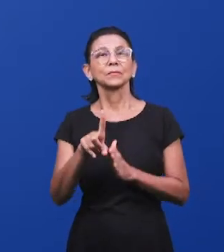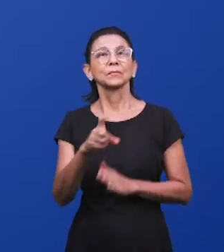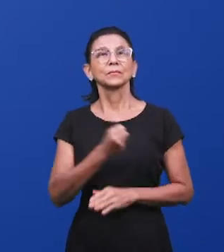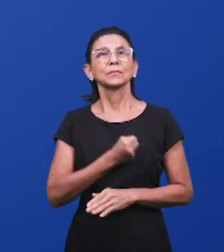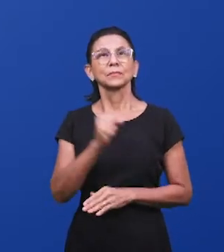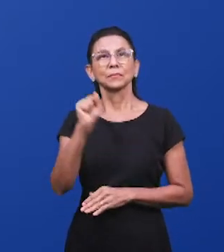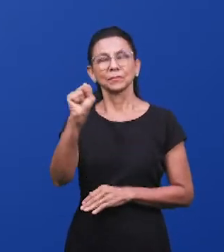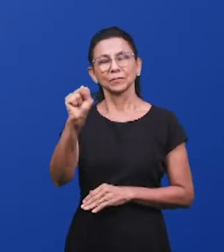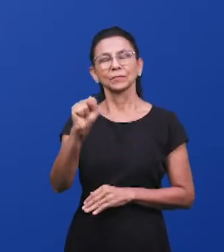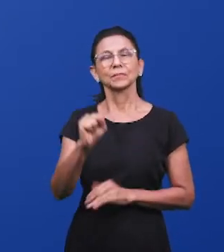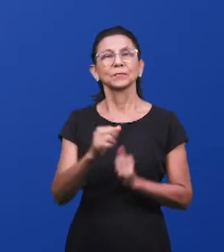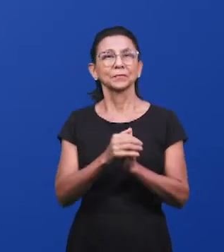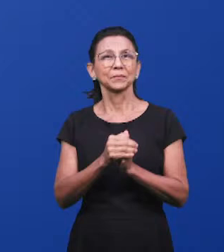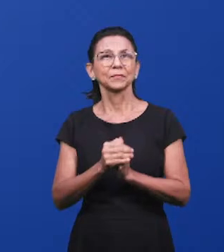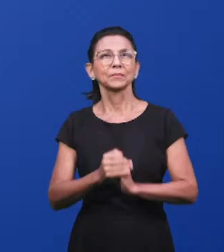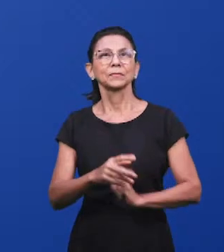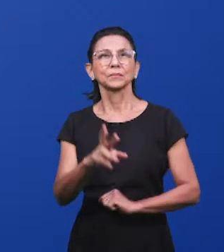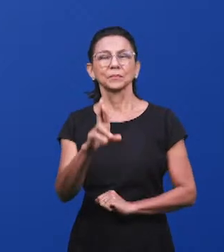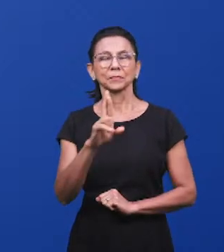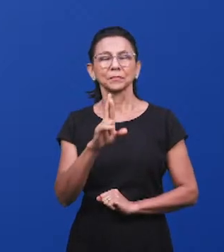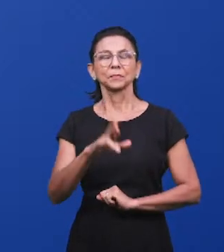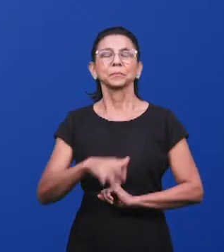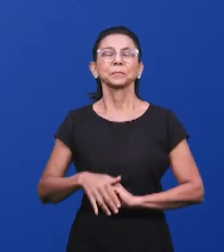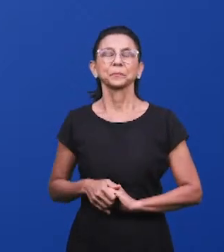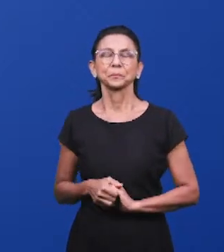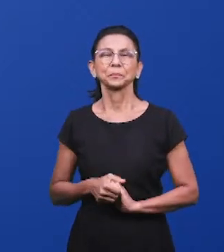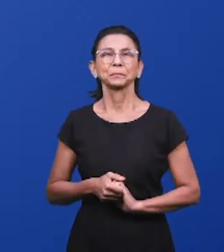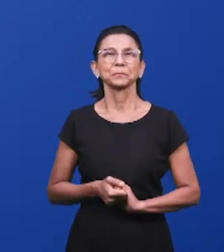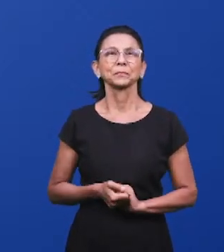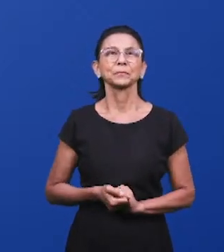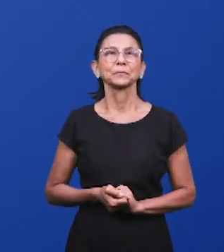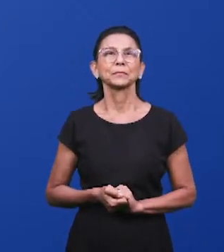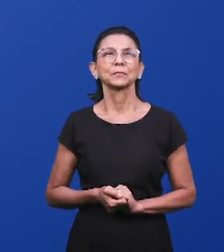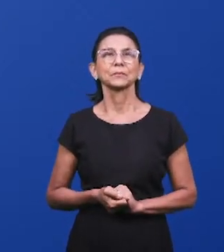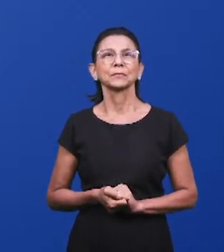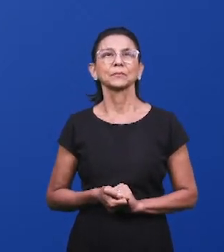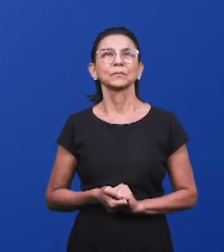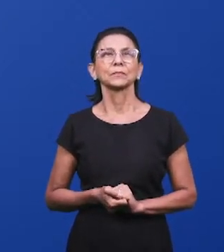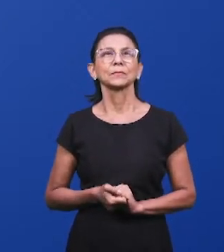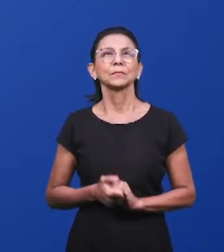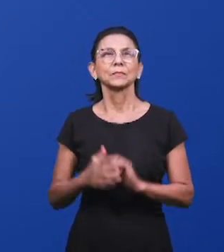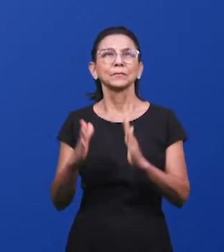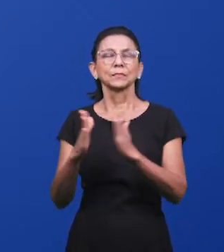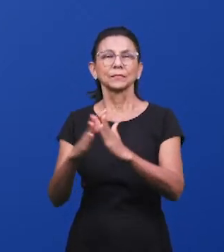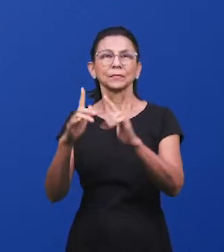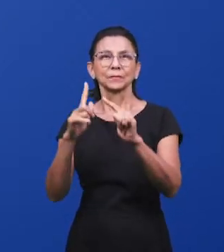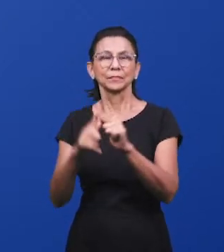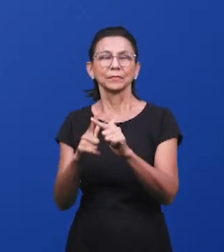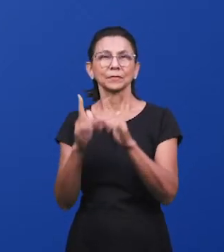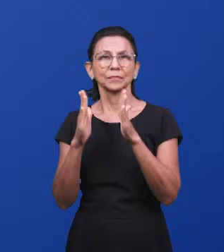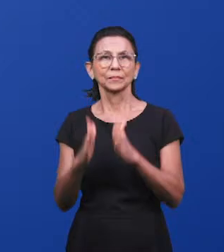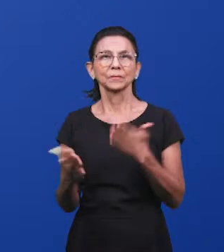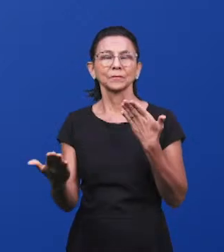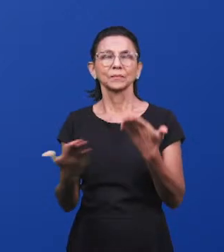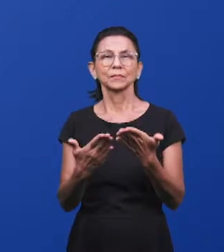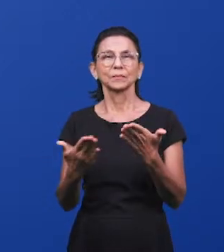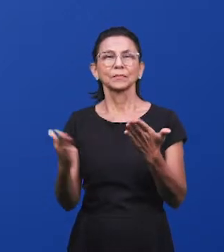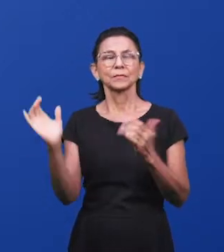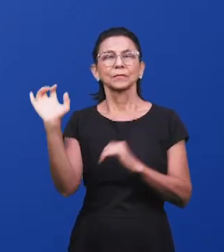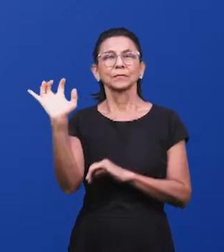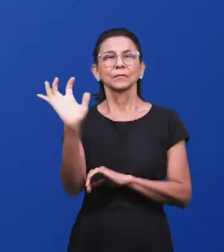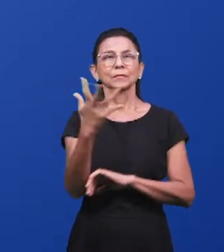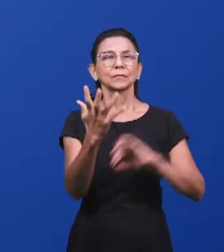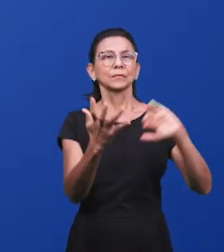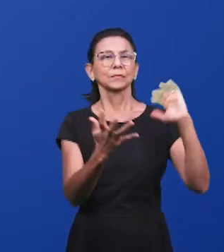número 8, amém? A resposta é a seguinte: a igreja fiel é um jardim regado, e como